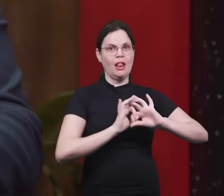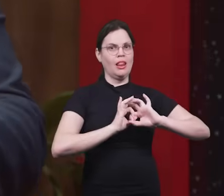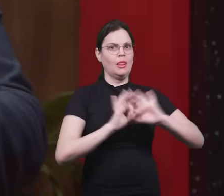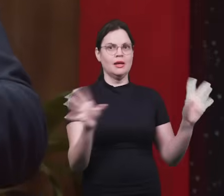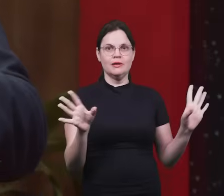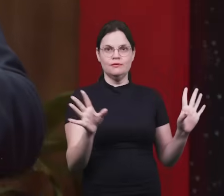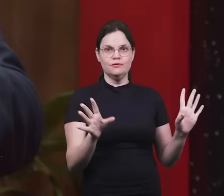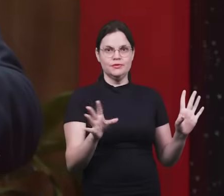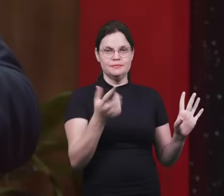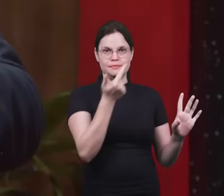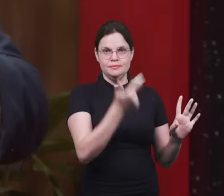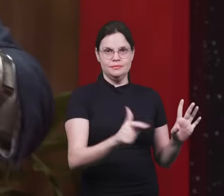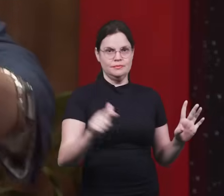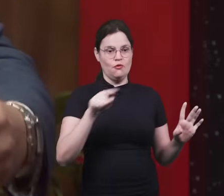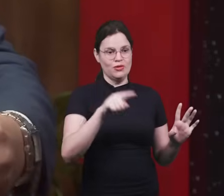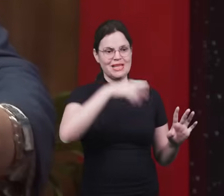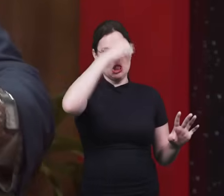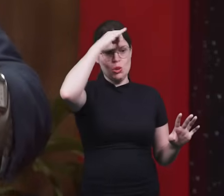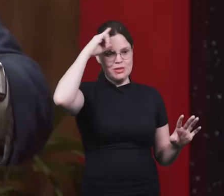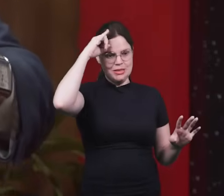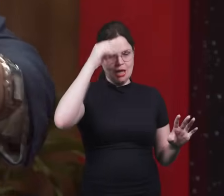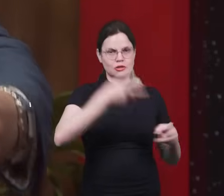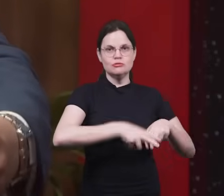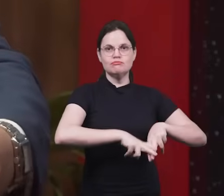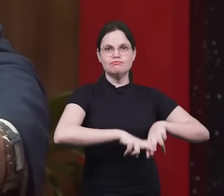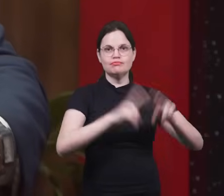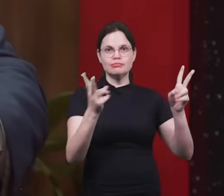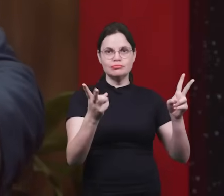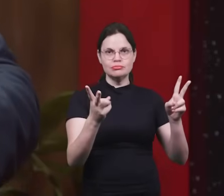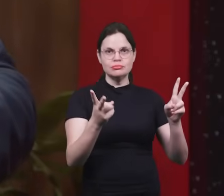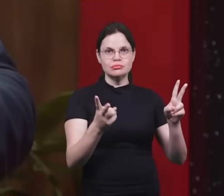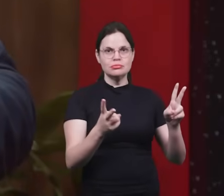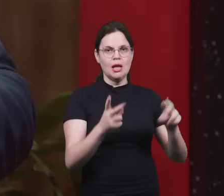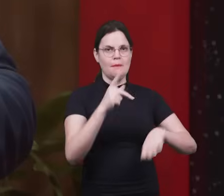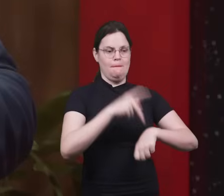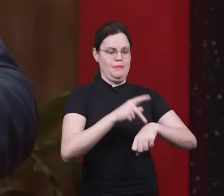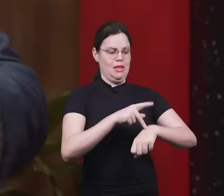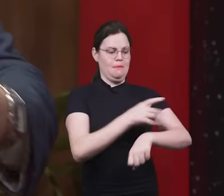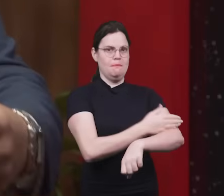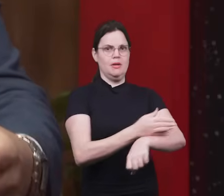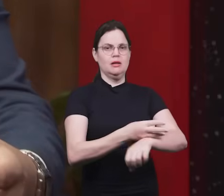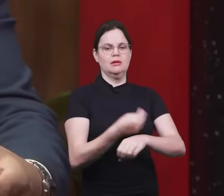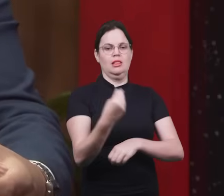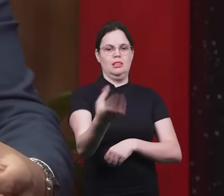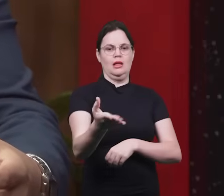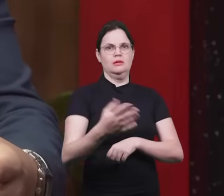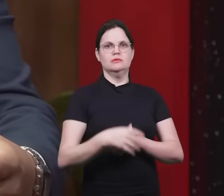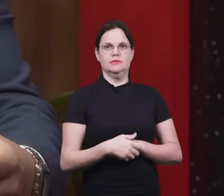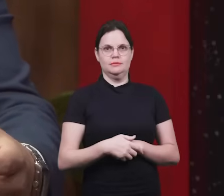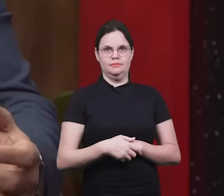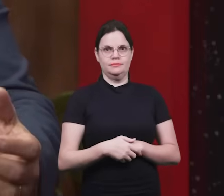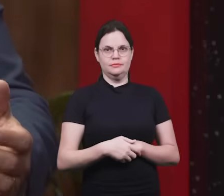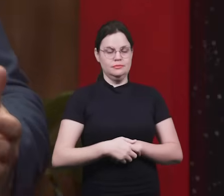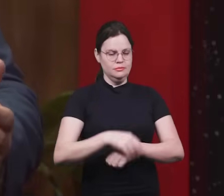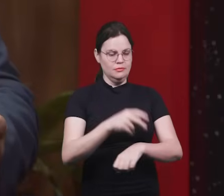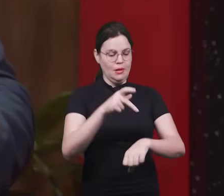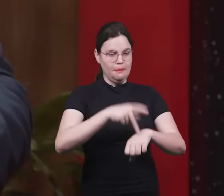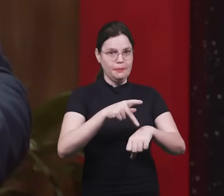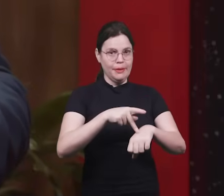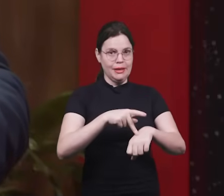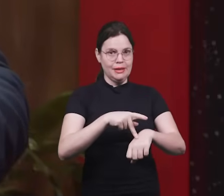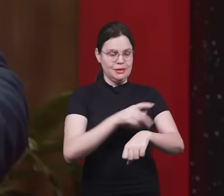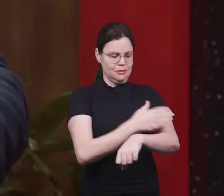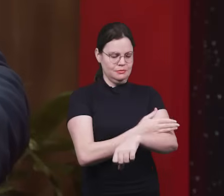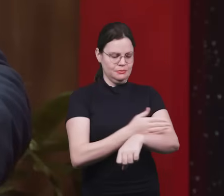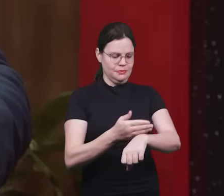seja, quando ela era inocentada, ela era absolvida, ela recebia uma pedra branca. Naquela pedra